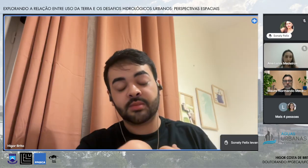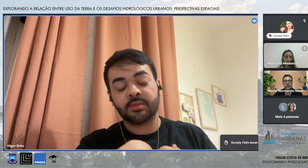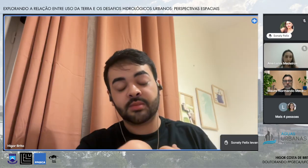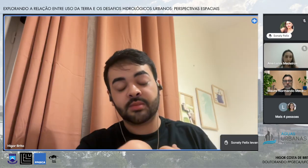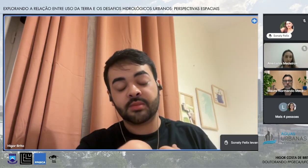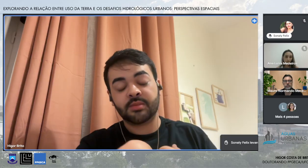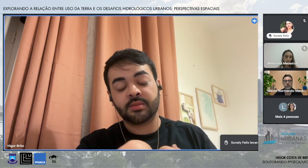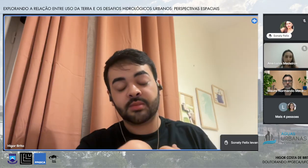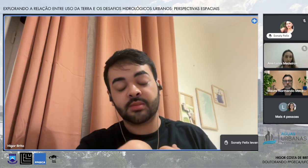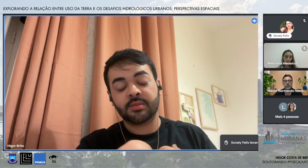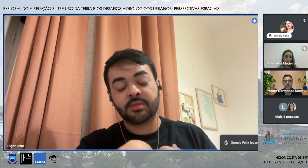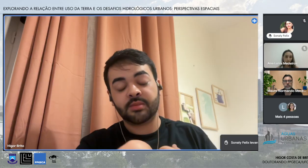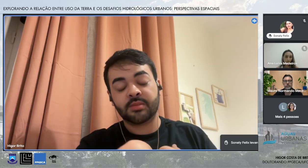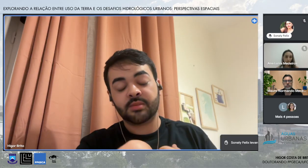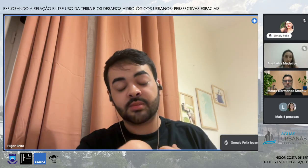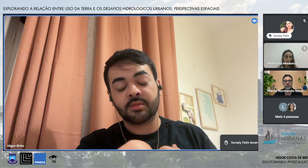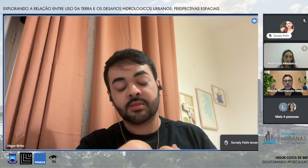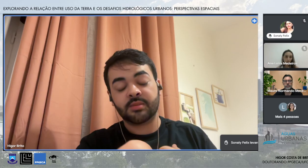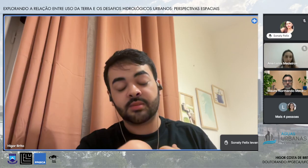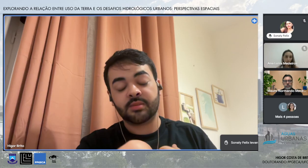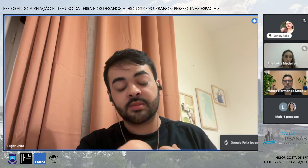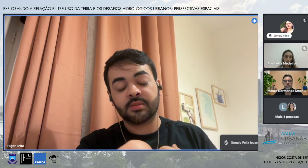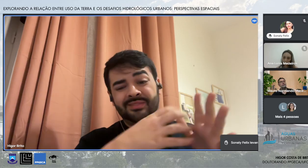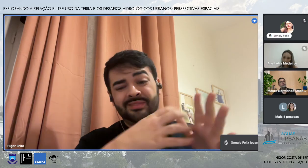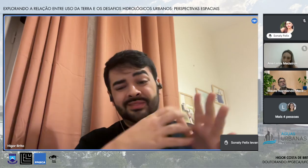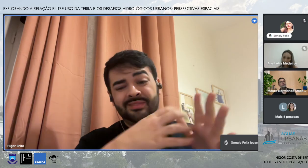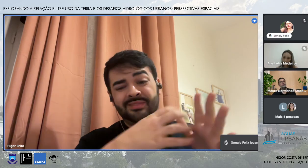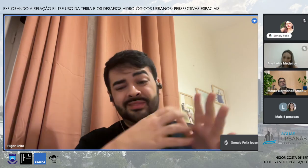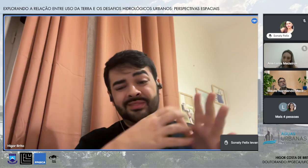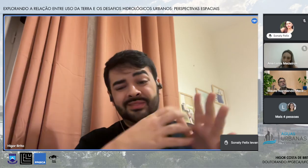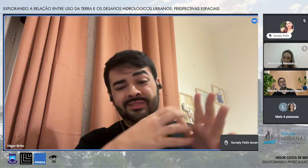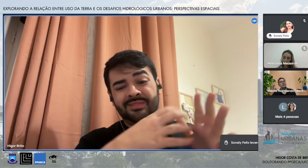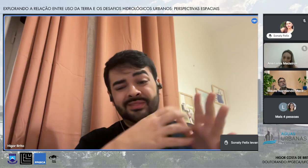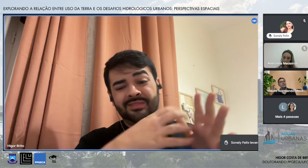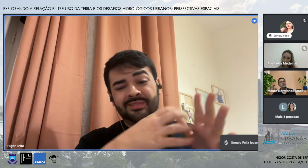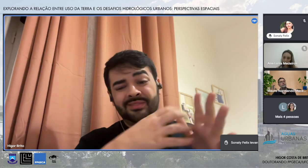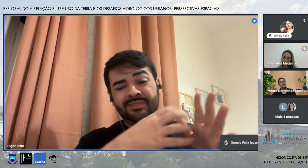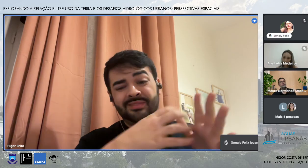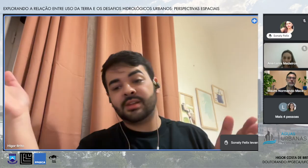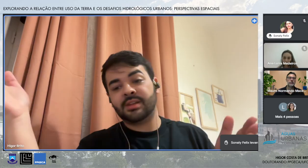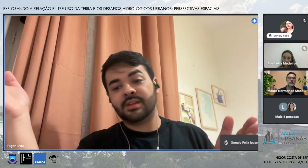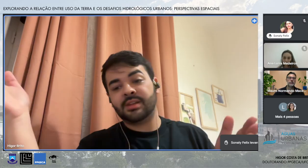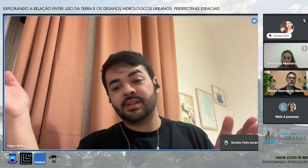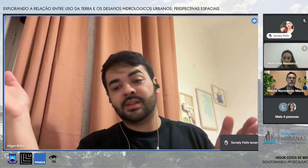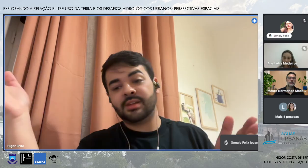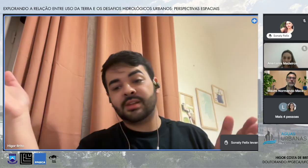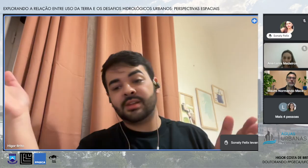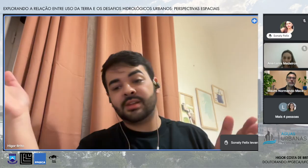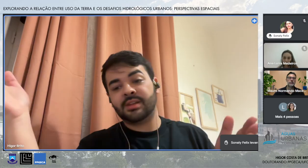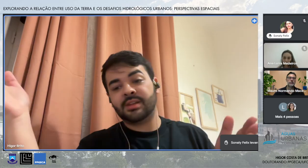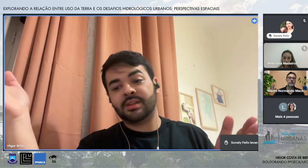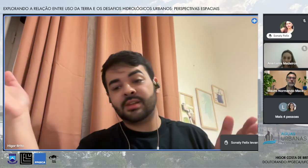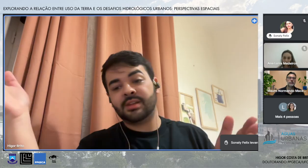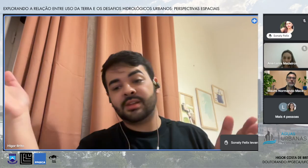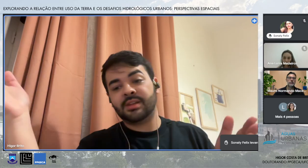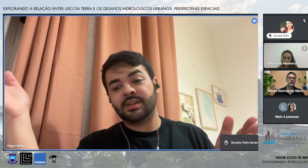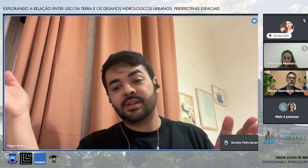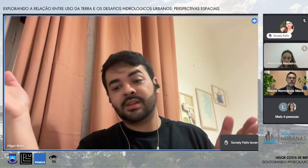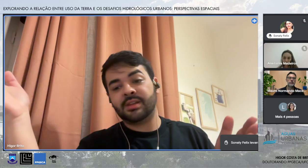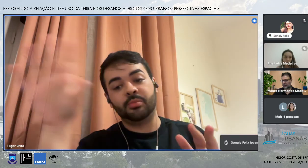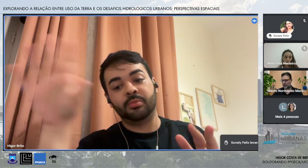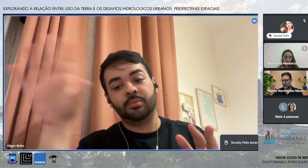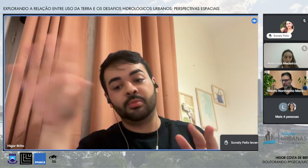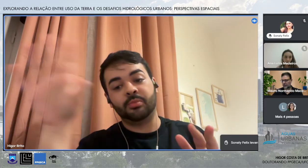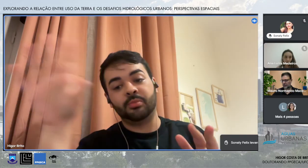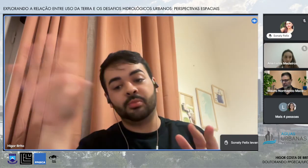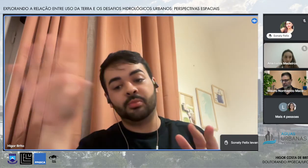eu acho que a declividade tem um peso que não se compara ao peso da expansão da mancha urbana. Então, vamos colocar